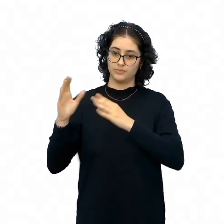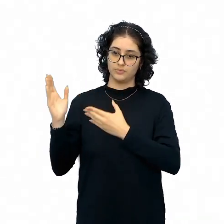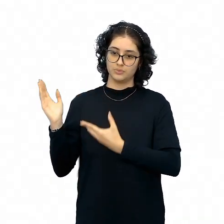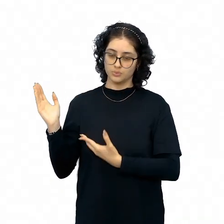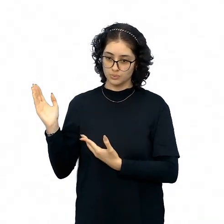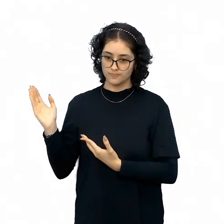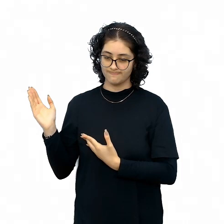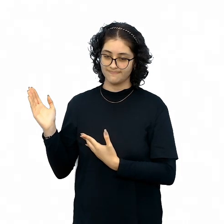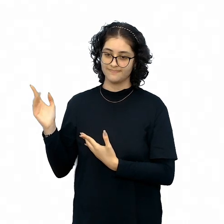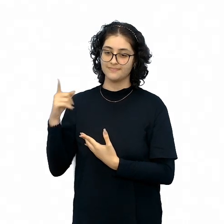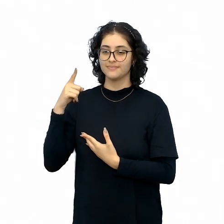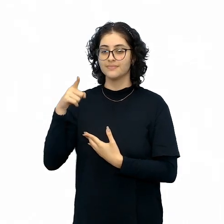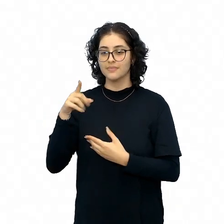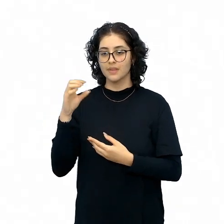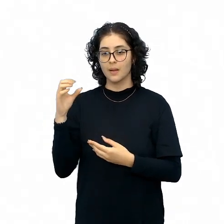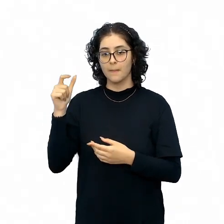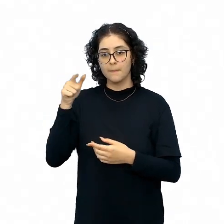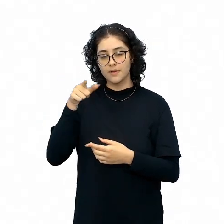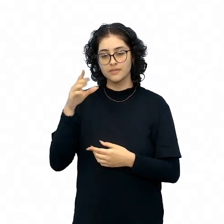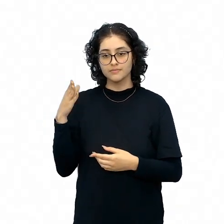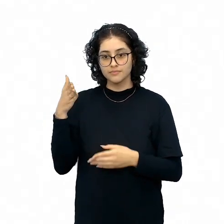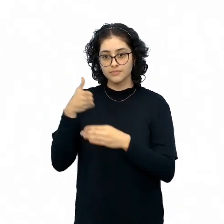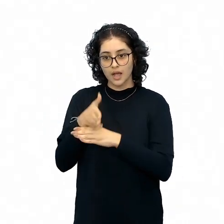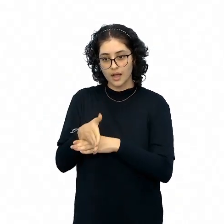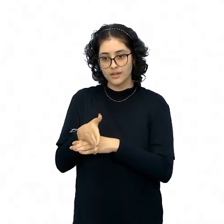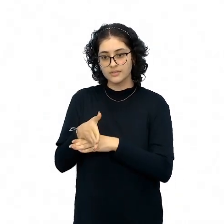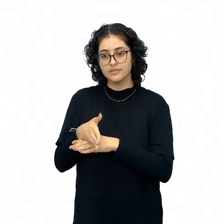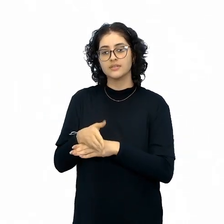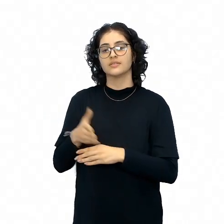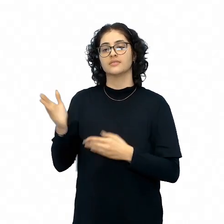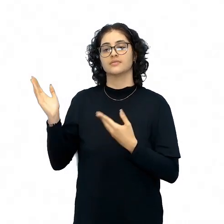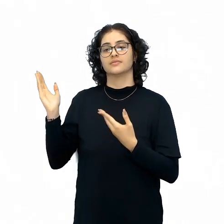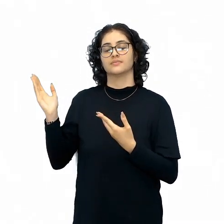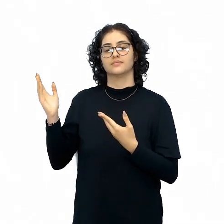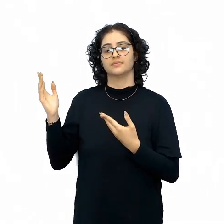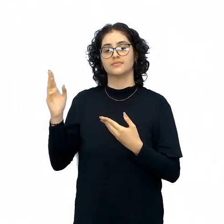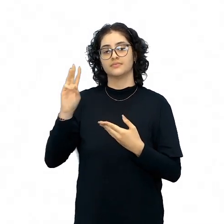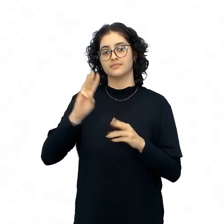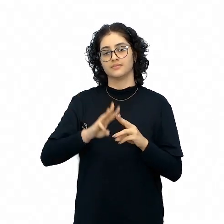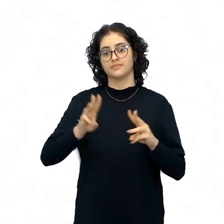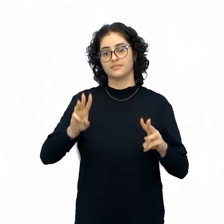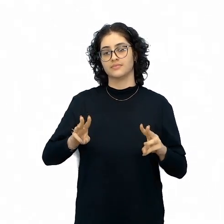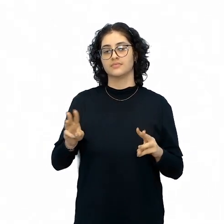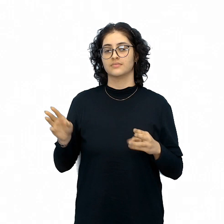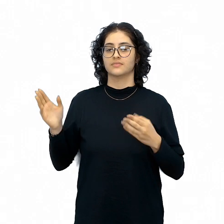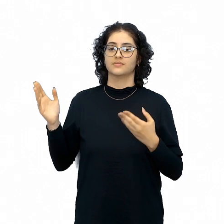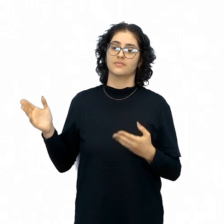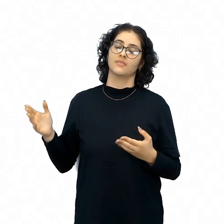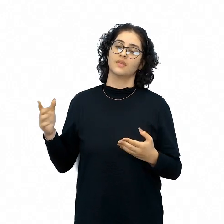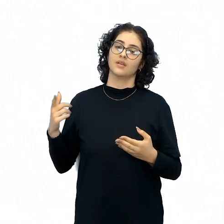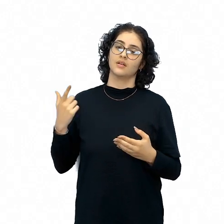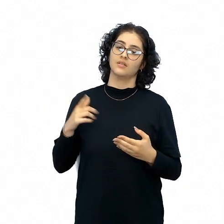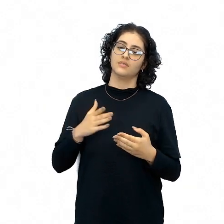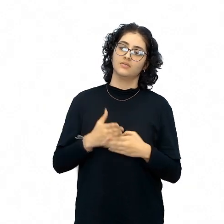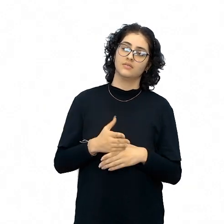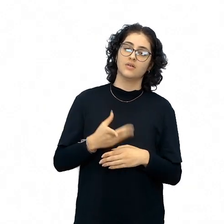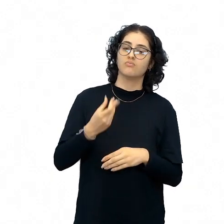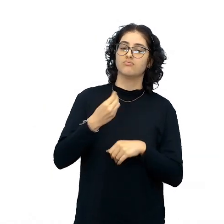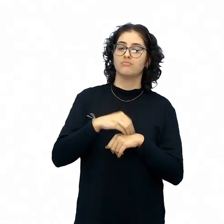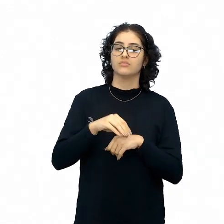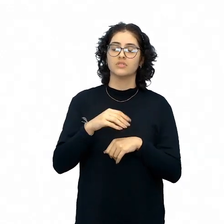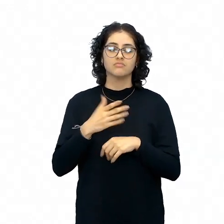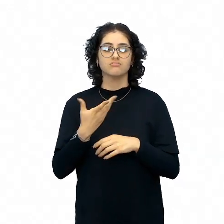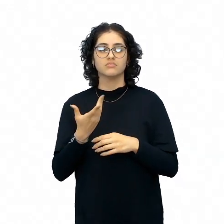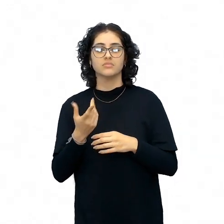importante que vocês acessem, não é, esse link e façam as contribuições, as sugestões